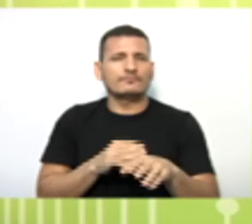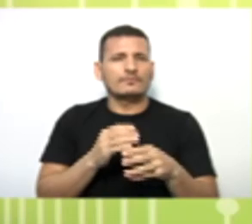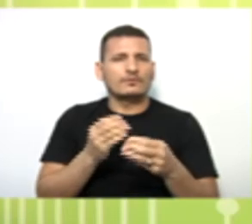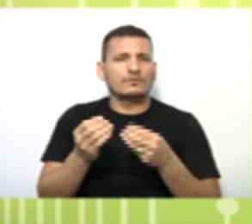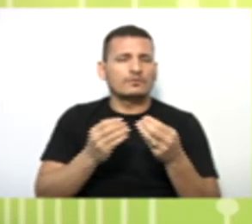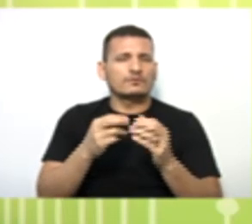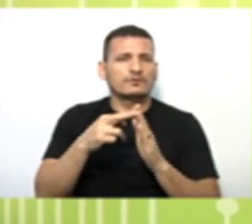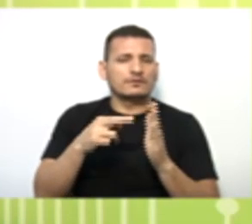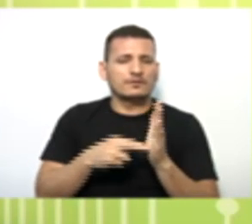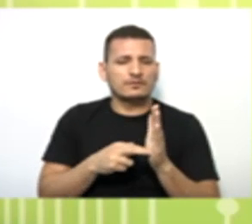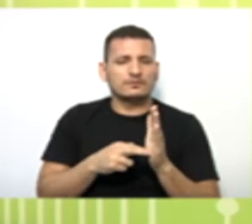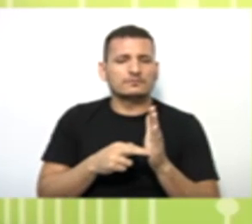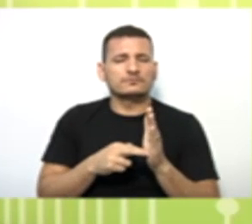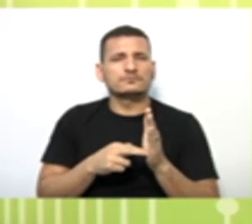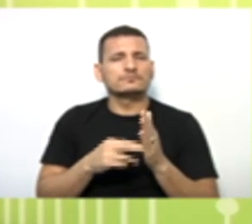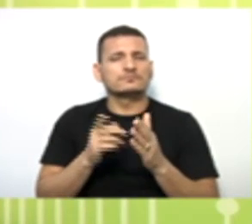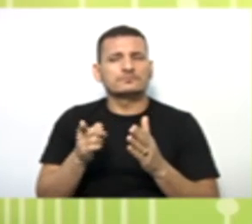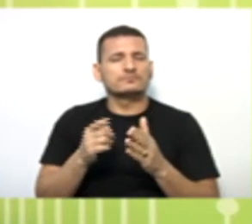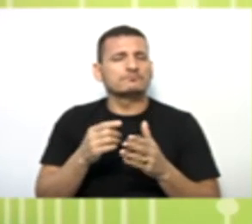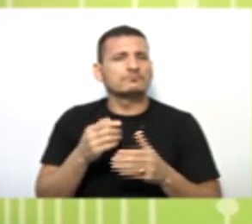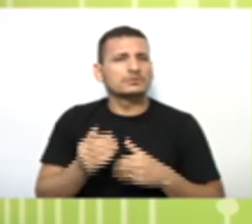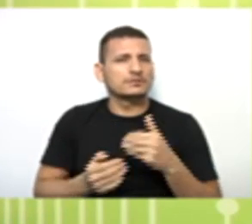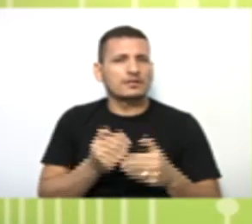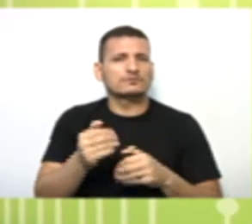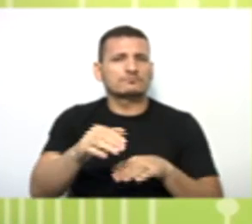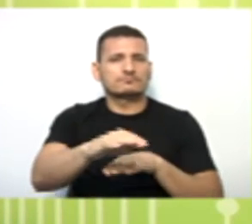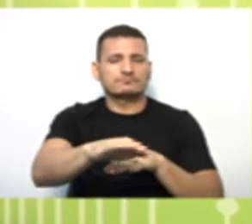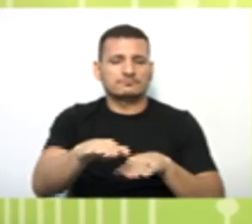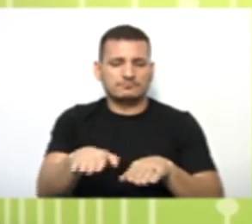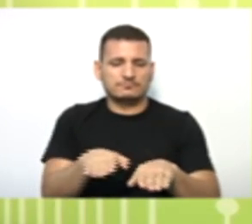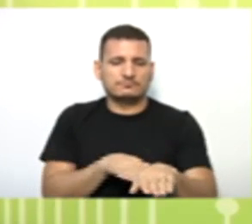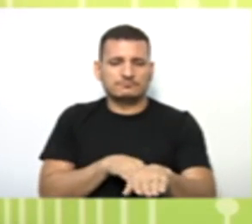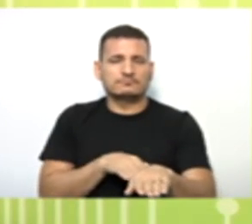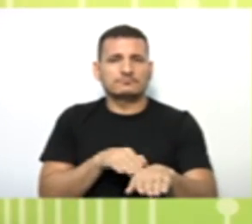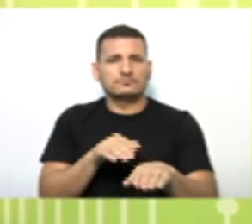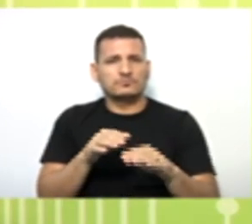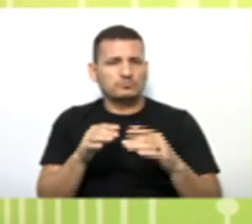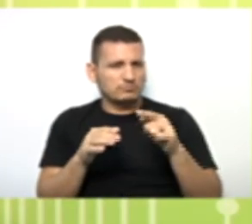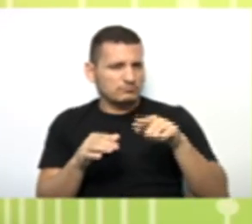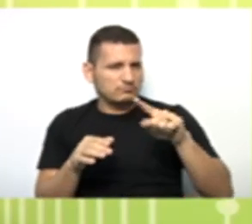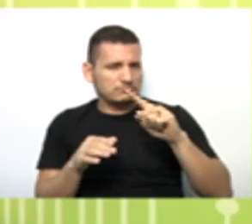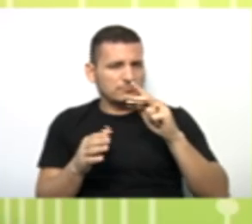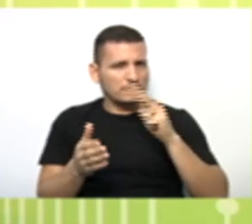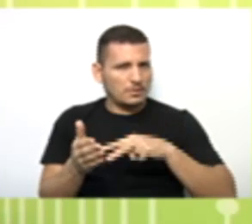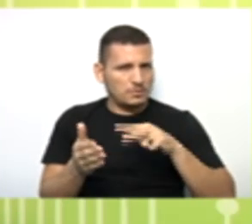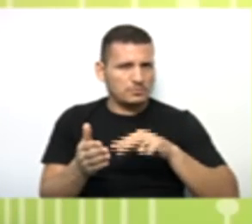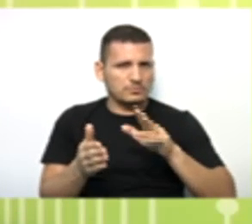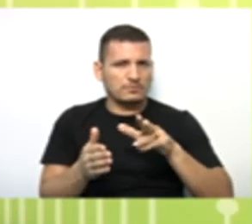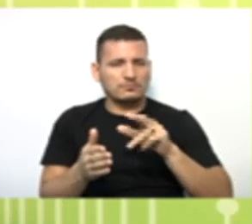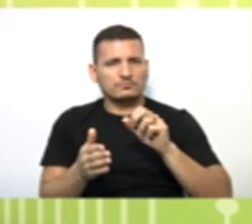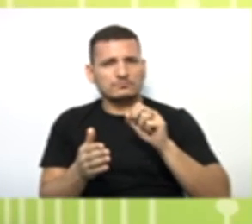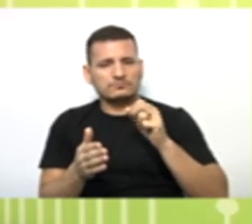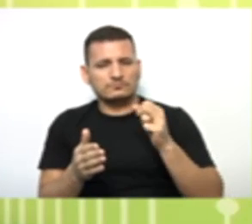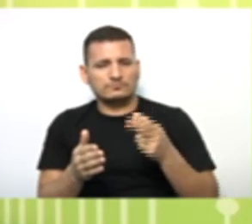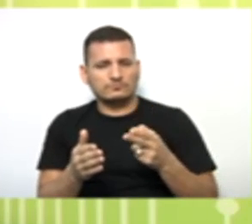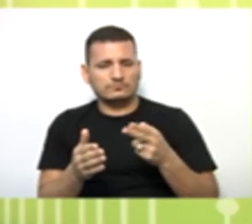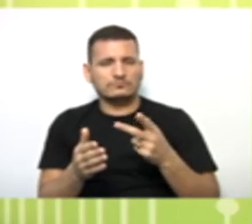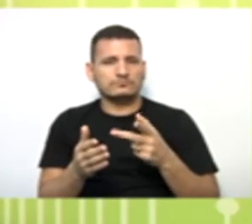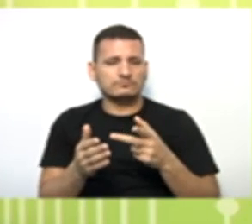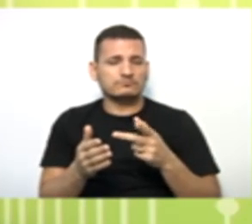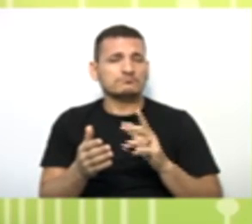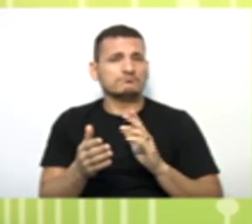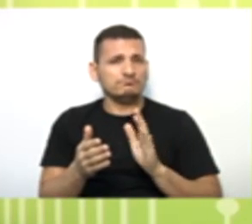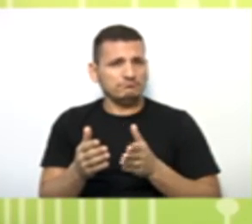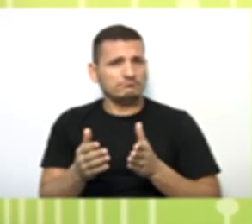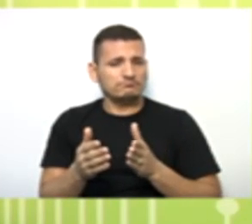é a regra e o processo que ele tem que seguir para poder estacionar naquela vaga. Eu não sei se vocês já leram ou já viram matérias a respeito, né, professor? De que